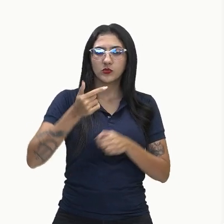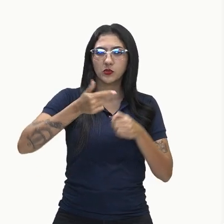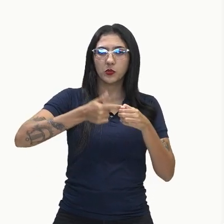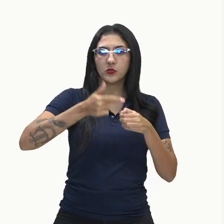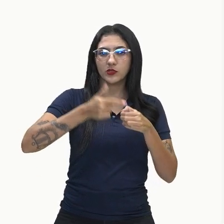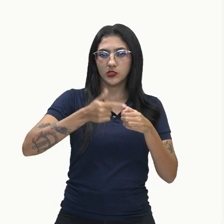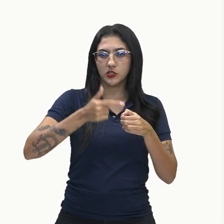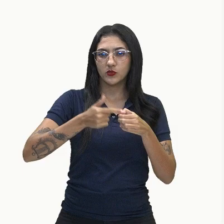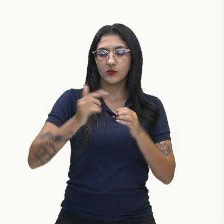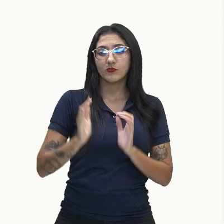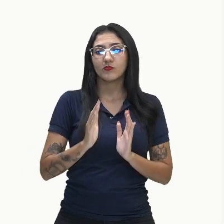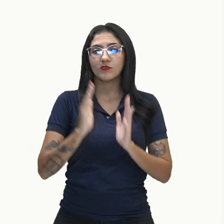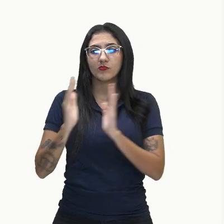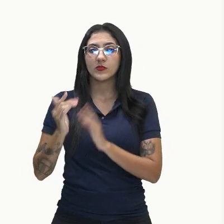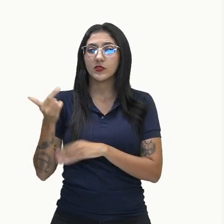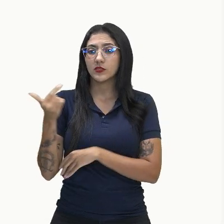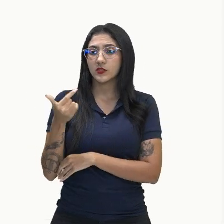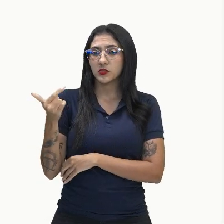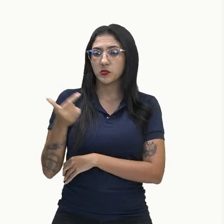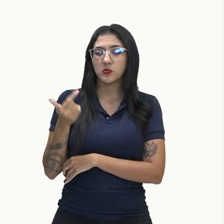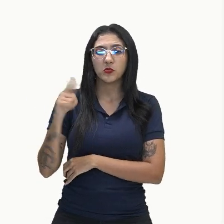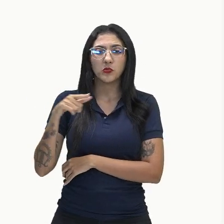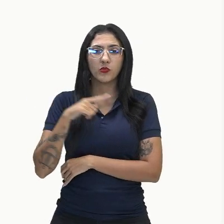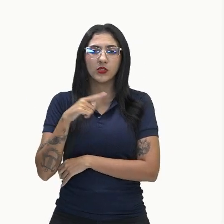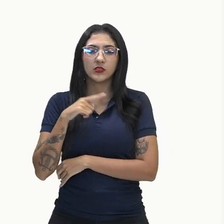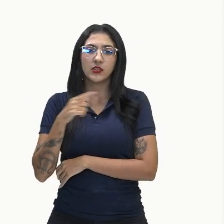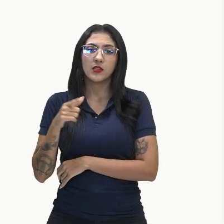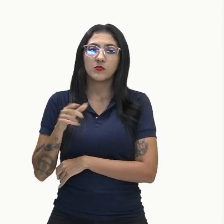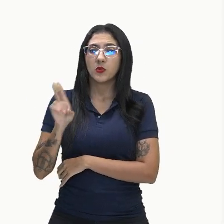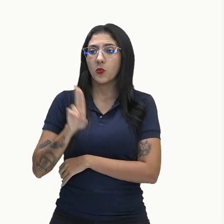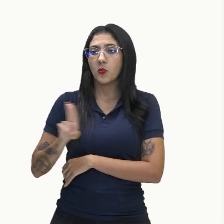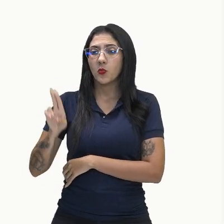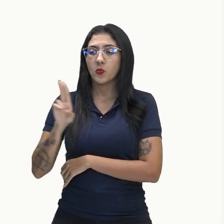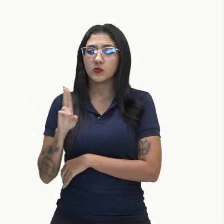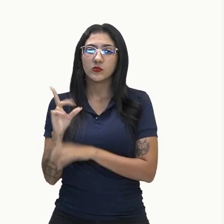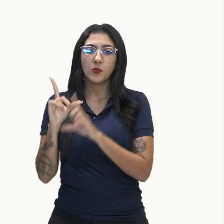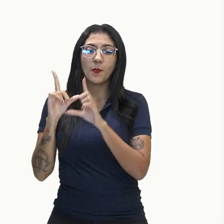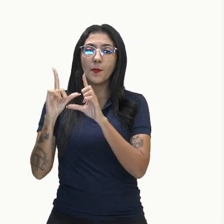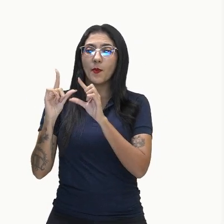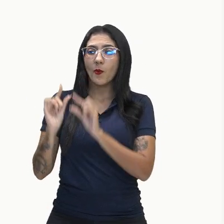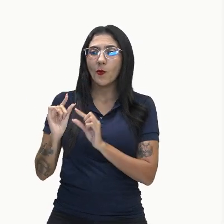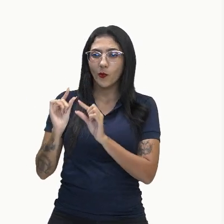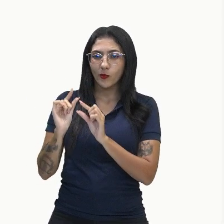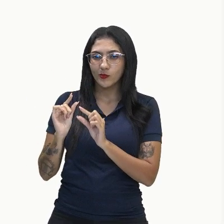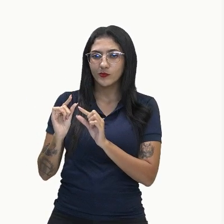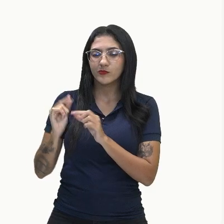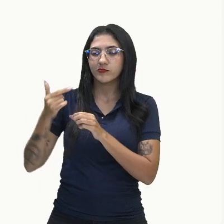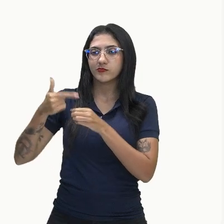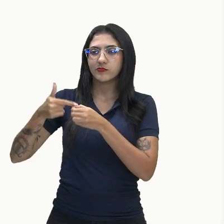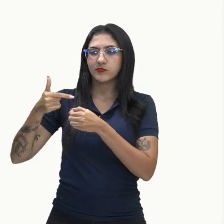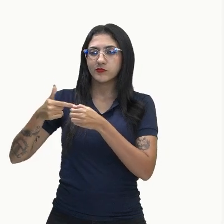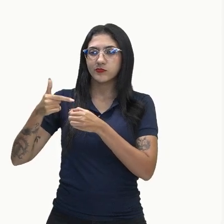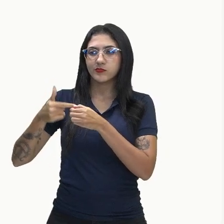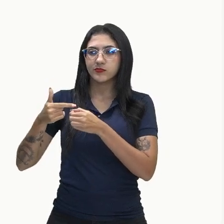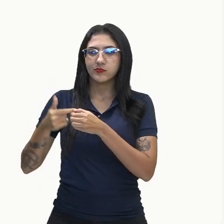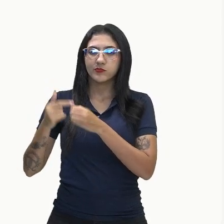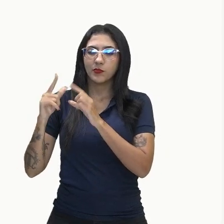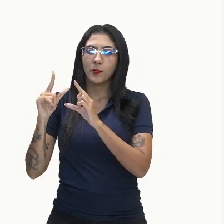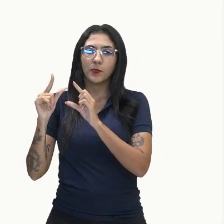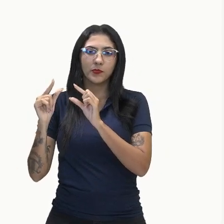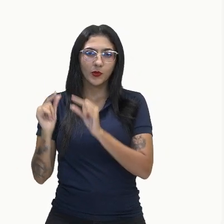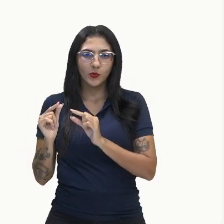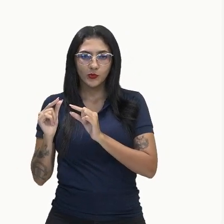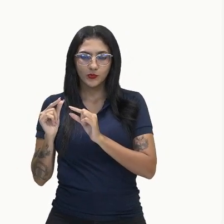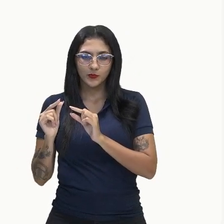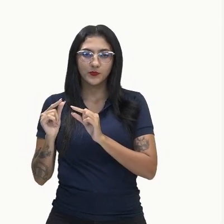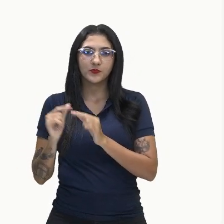combustível, enquanto que o motor a diesel possui uma eficiência térmica maior, porque consome menos